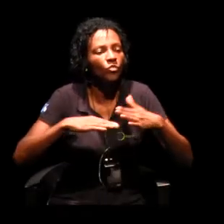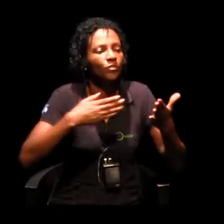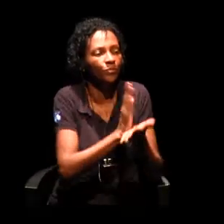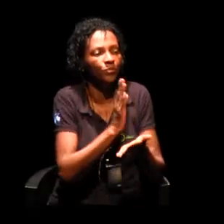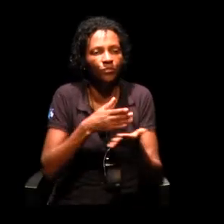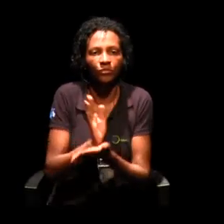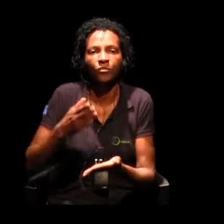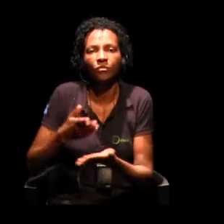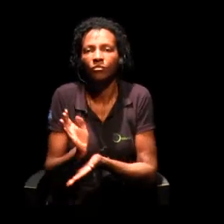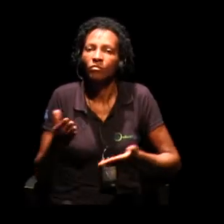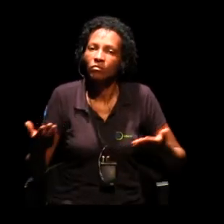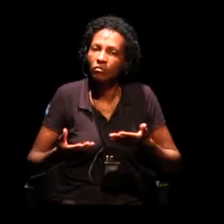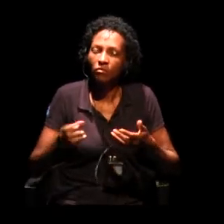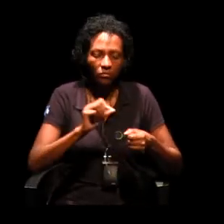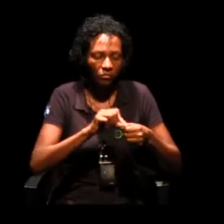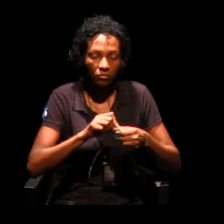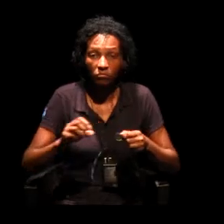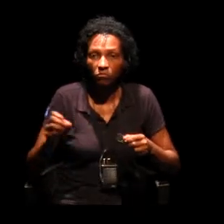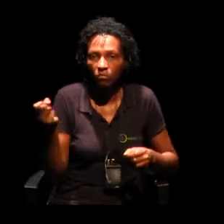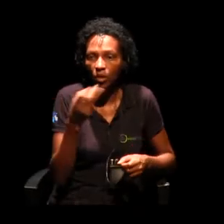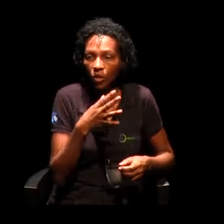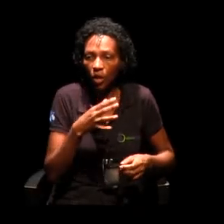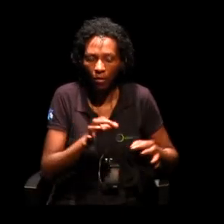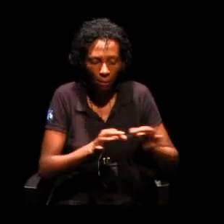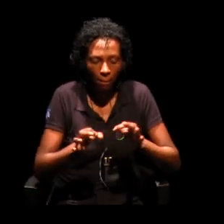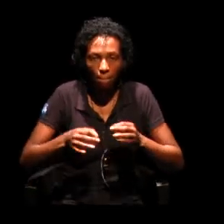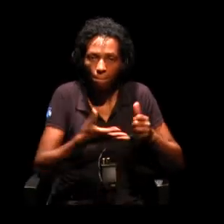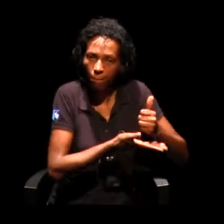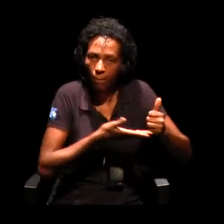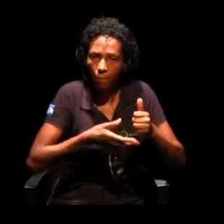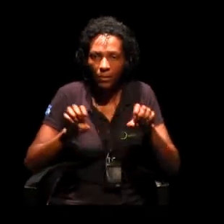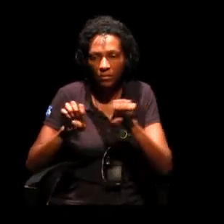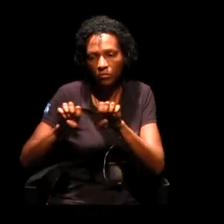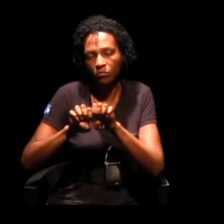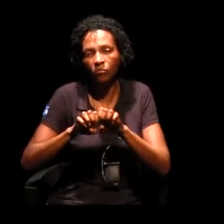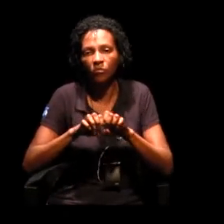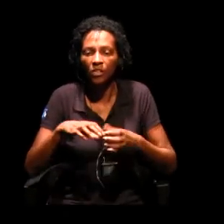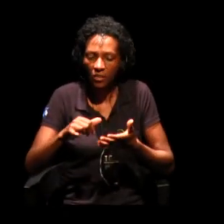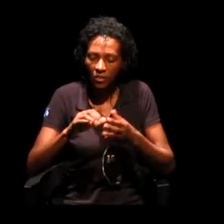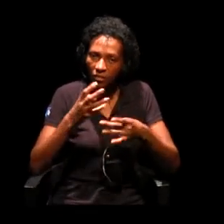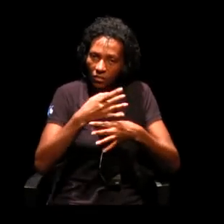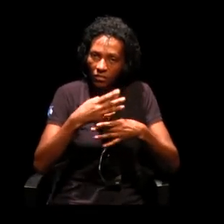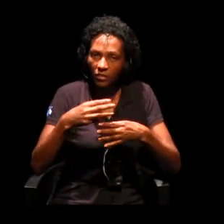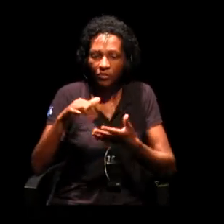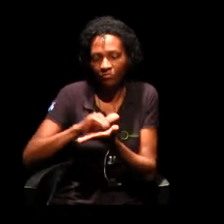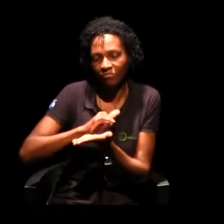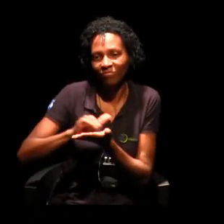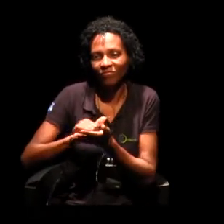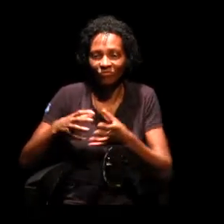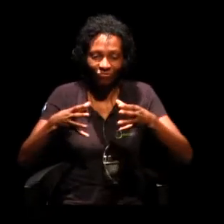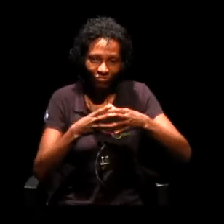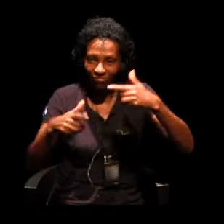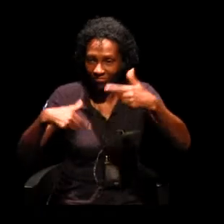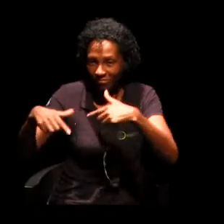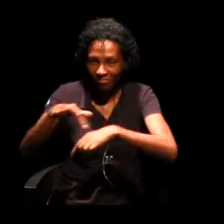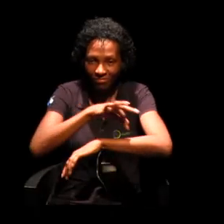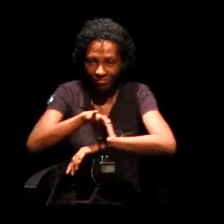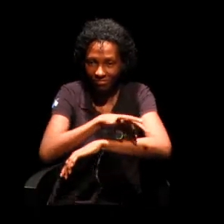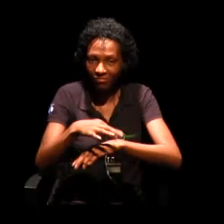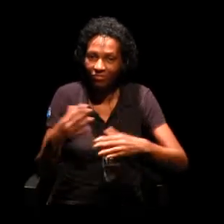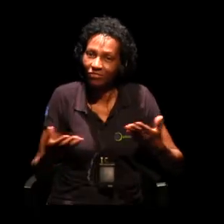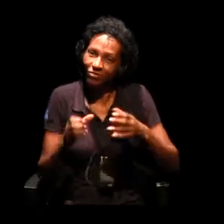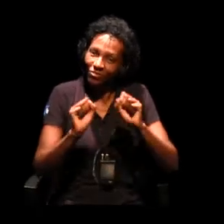nós conseguimos todas as aprovações e agora criamos uma nova forma de infraestrutura para a cidade de Nova York. Os